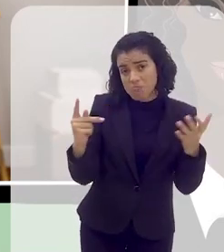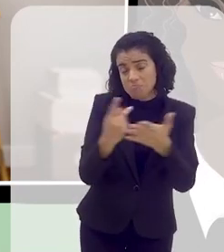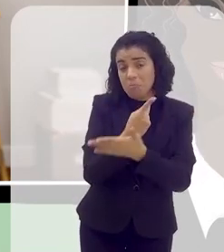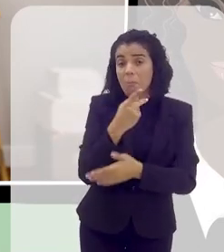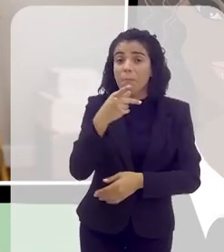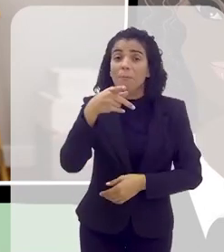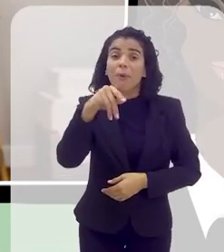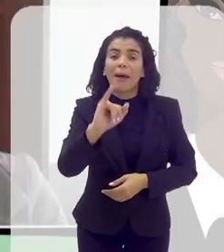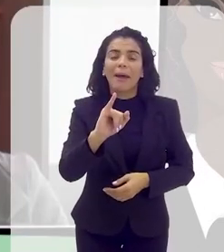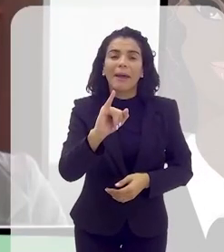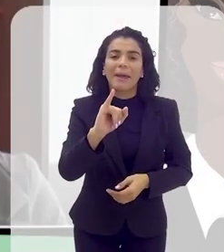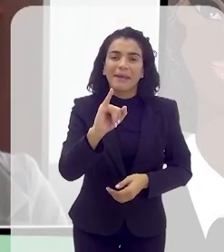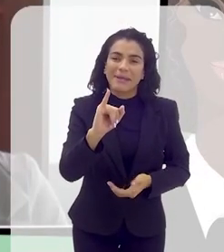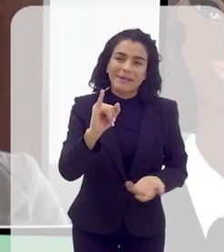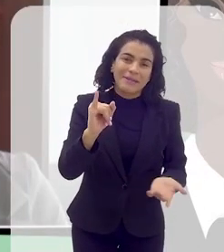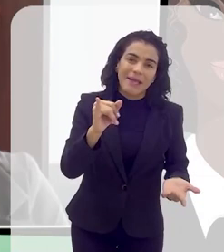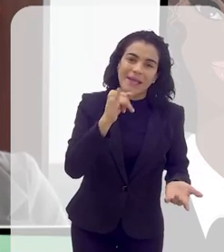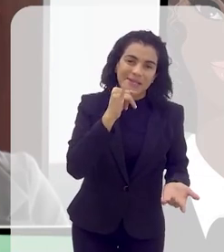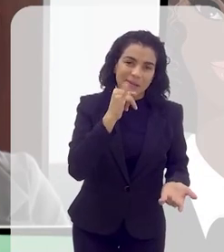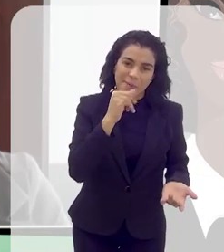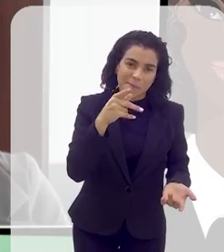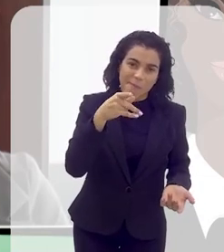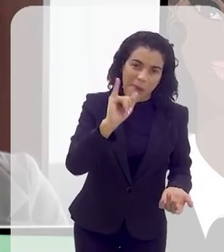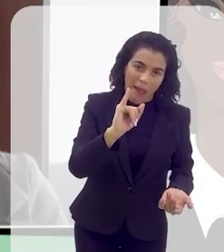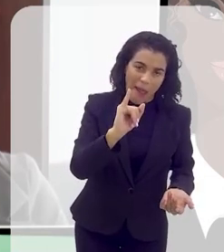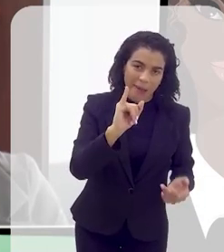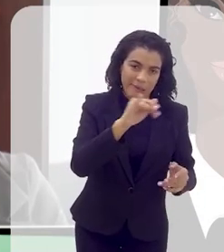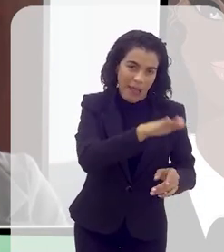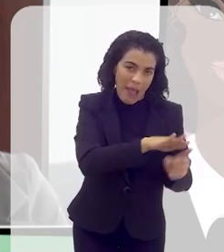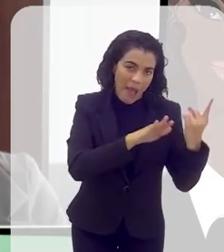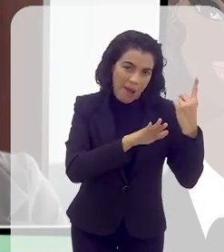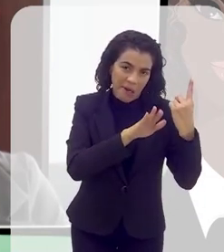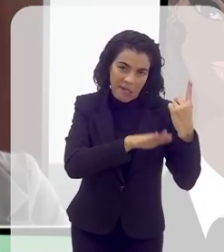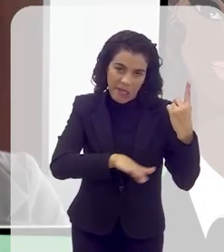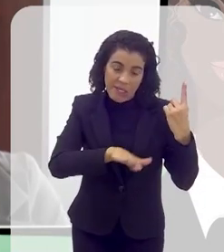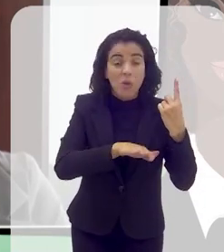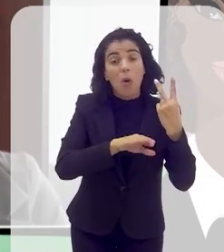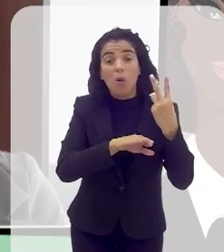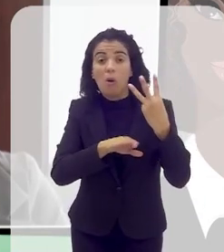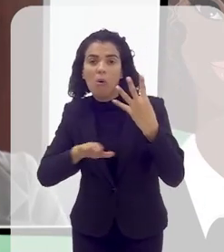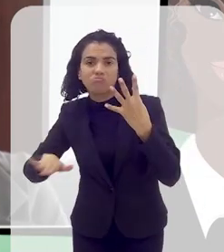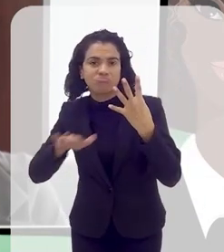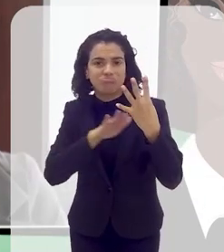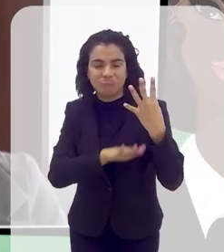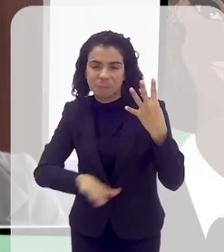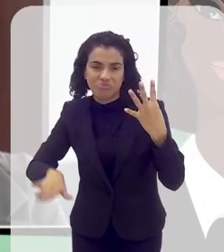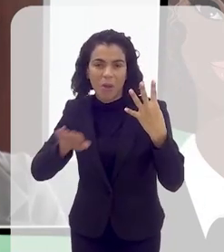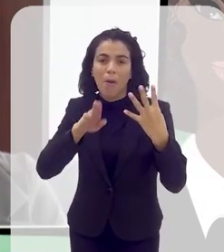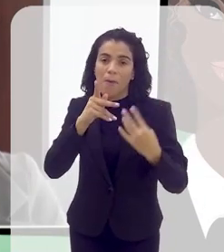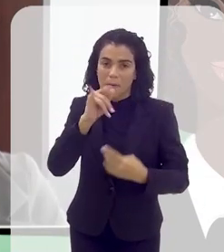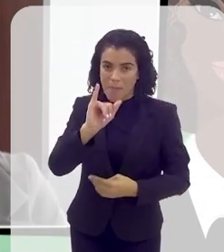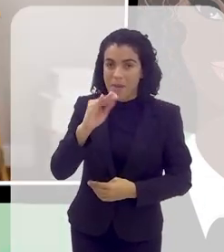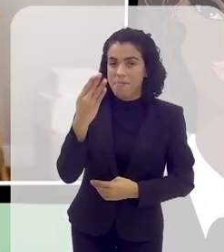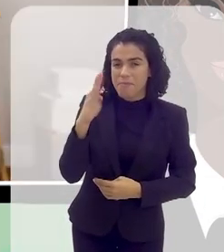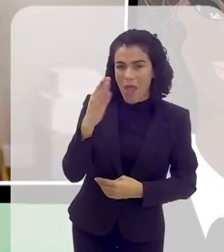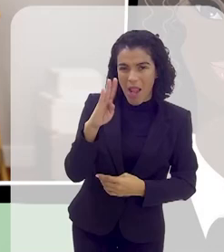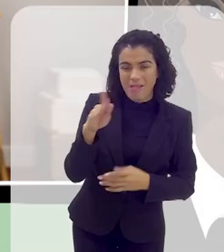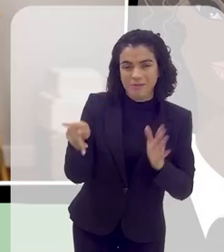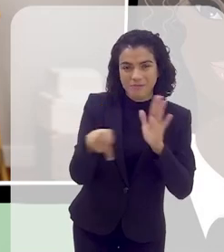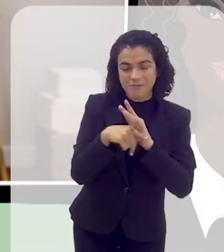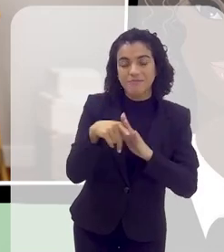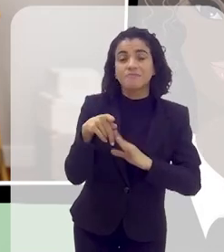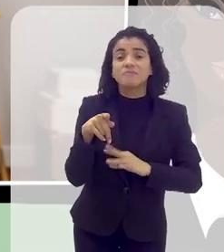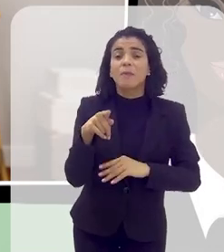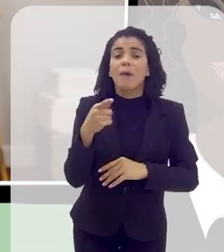pode acontecer do pai, ou da criança, ou das crianças, né, o pai biológico,